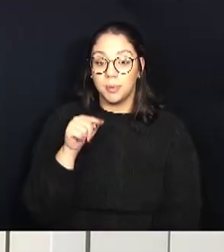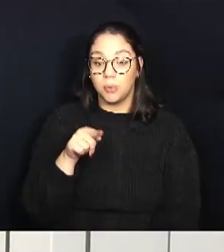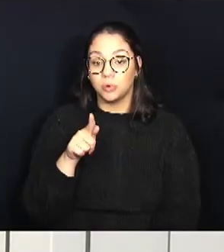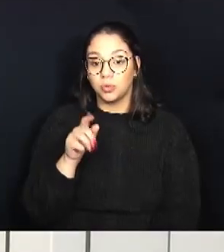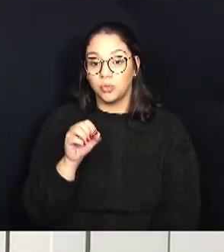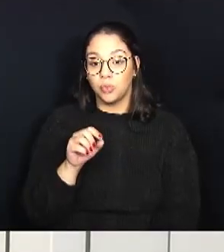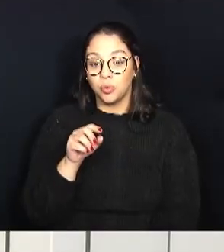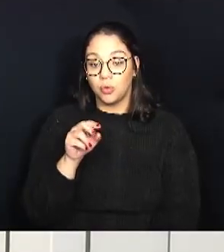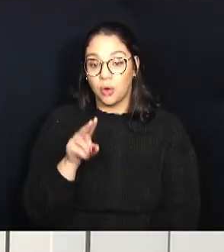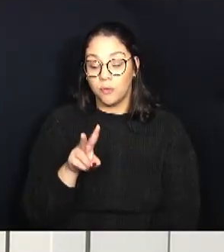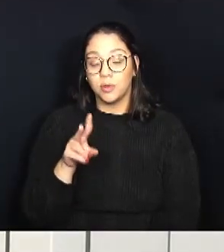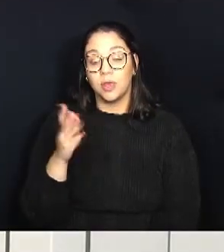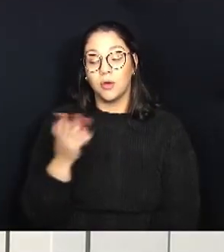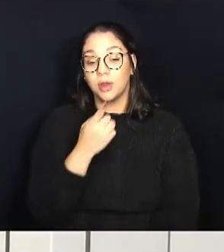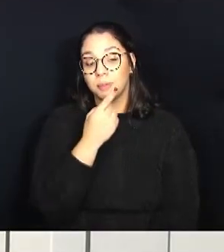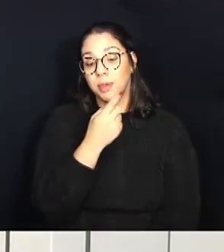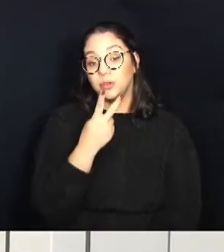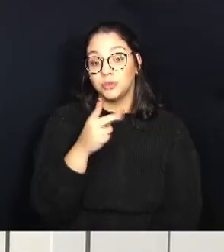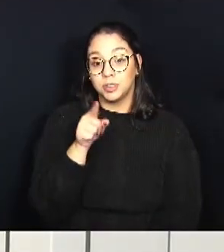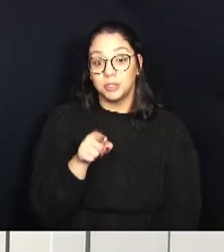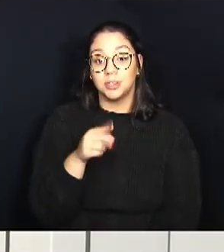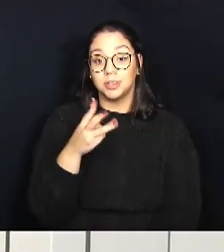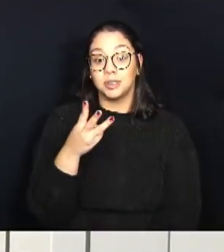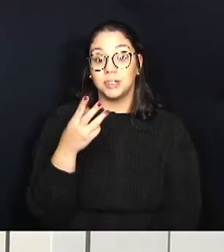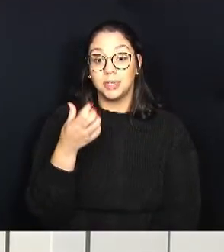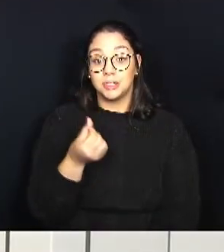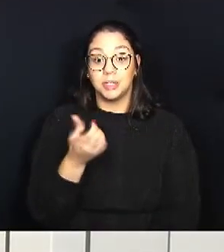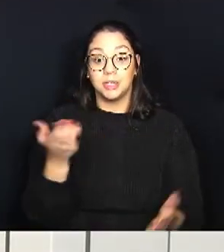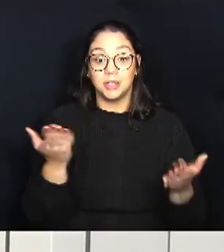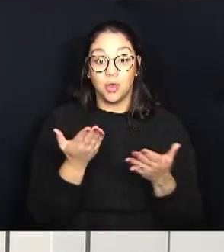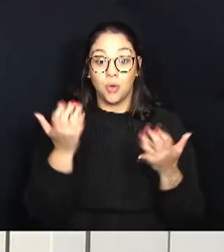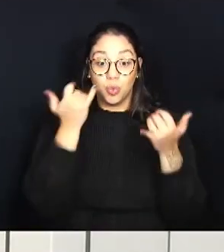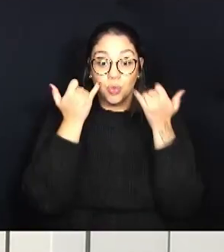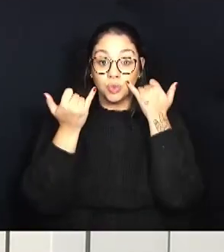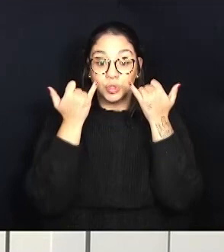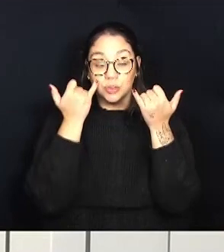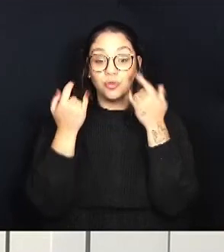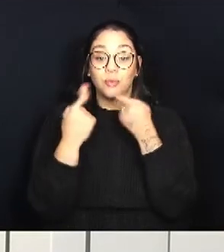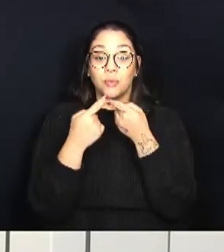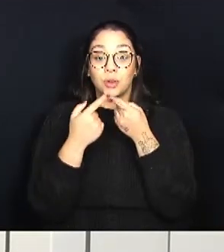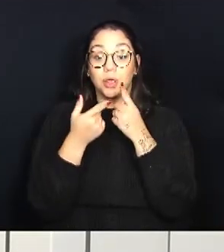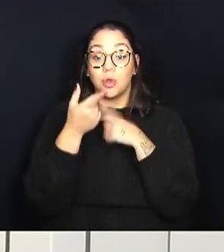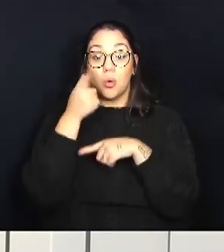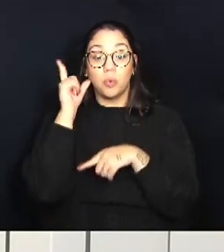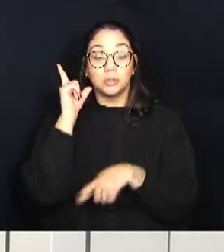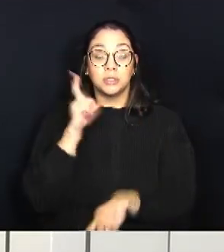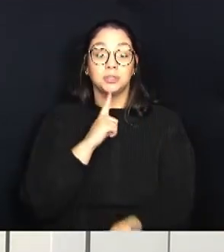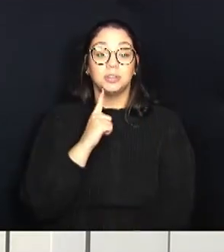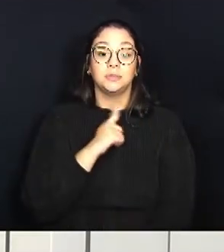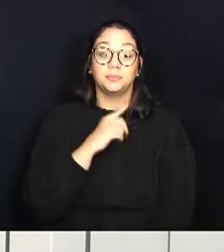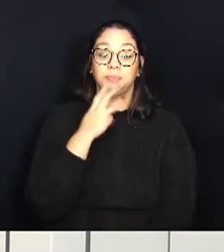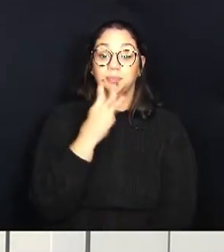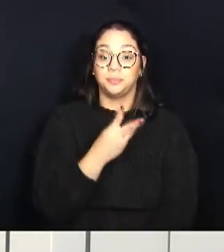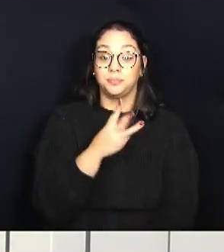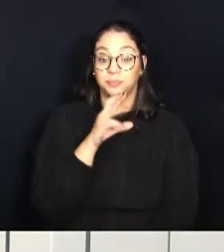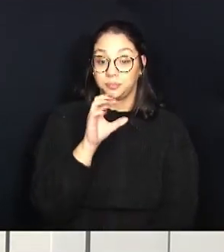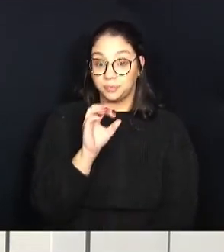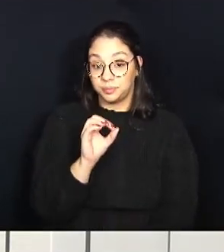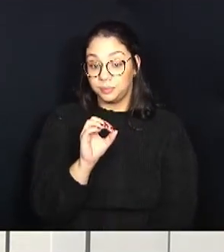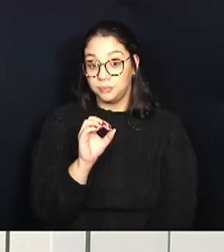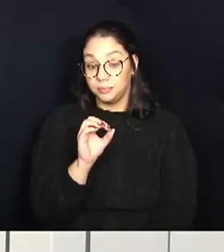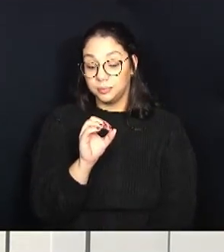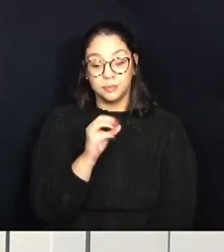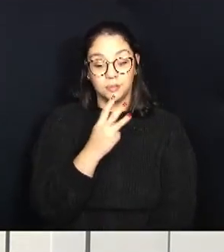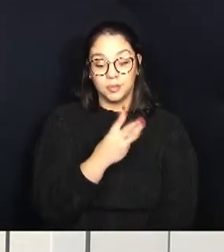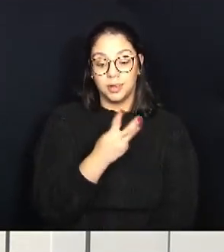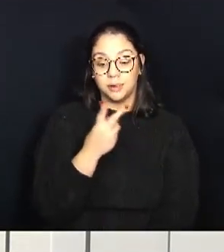Meio-dia mais 36 minutos. Hora das notícias do Legislativo, porque ontem foi dia da 32ª reunião ordinária e